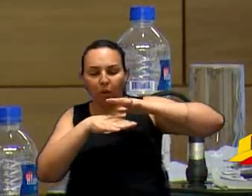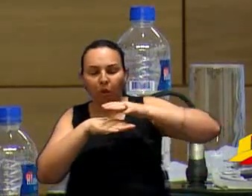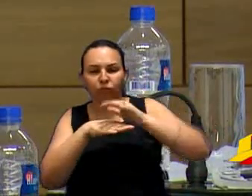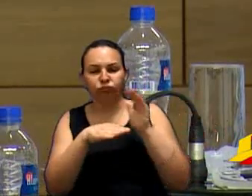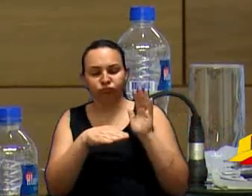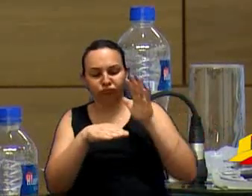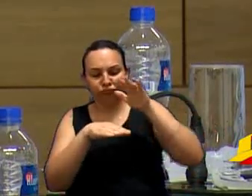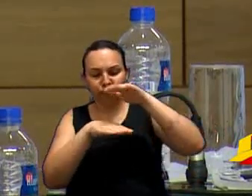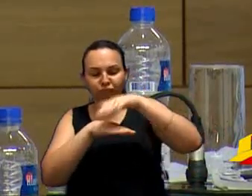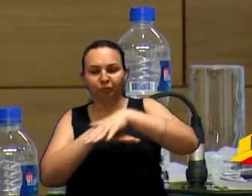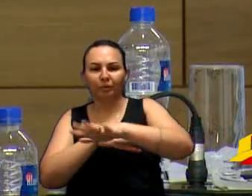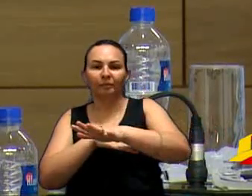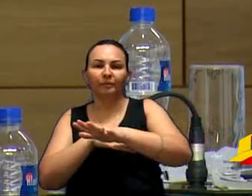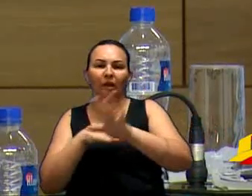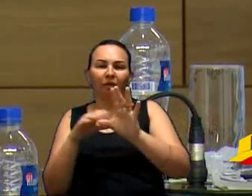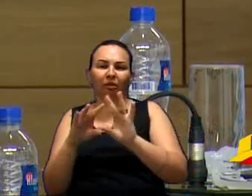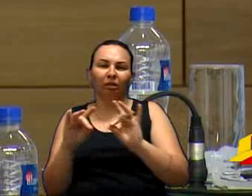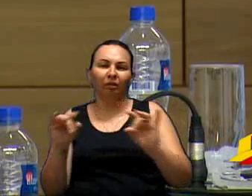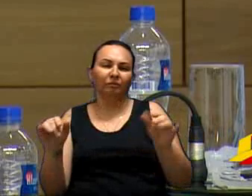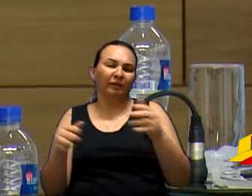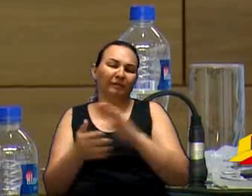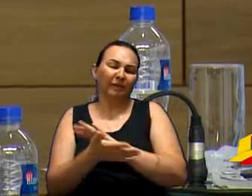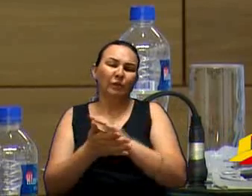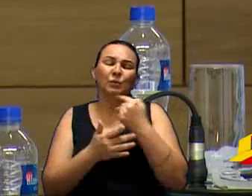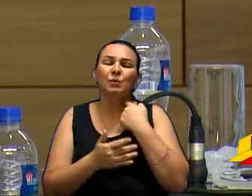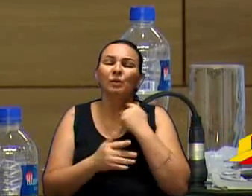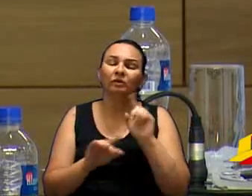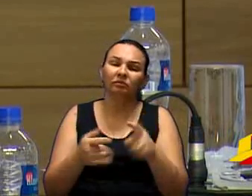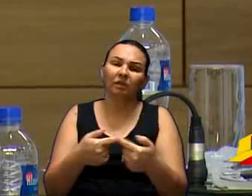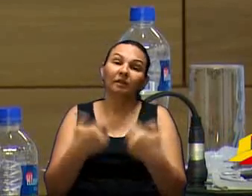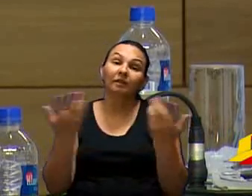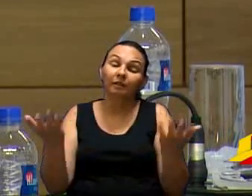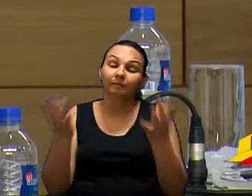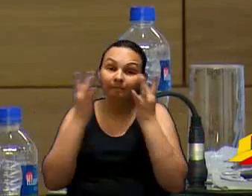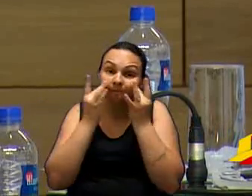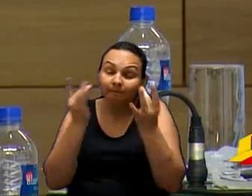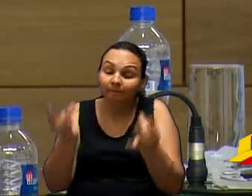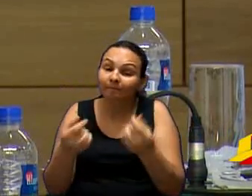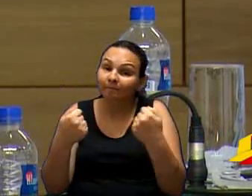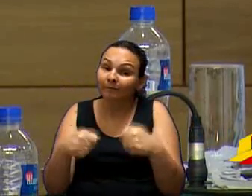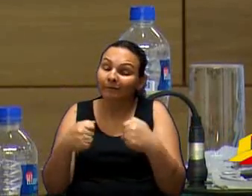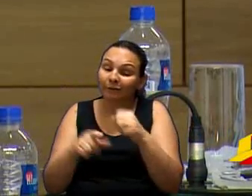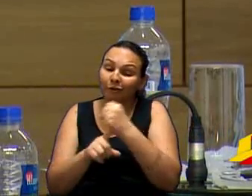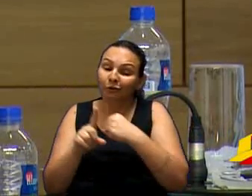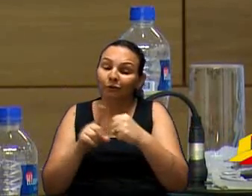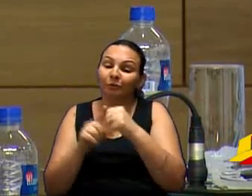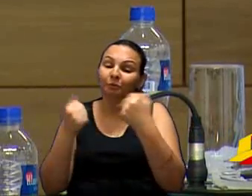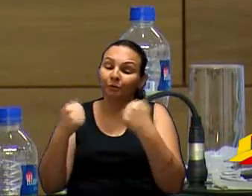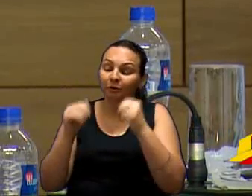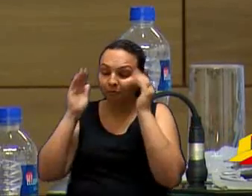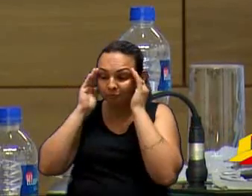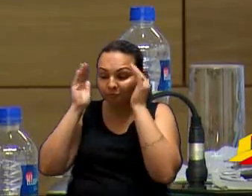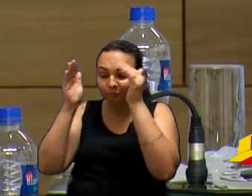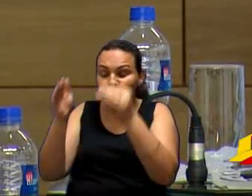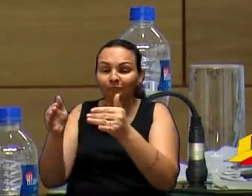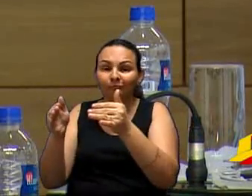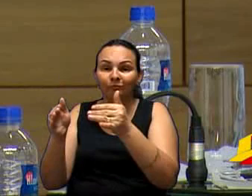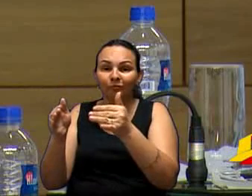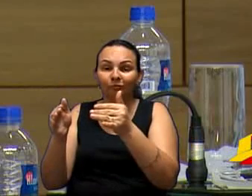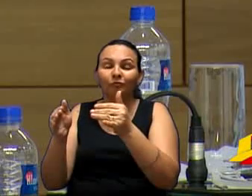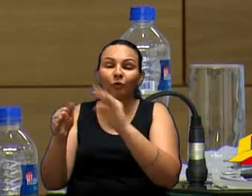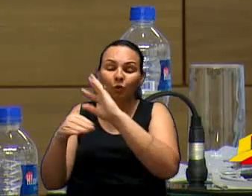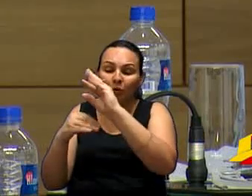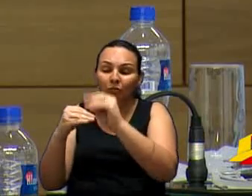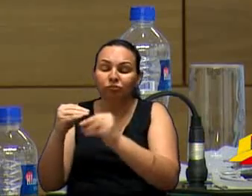né uma lambança geral lá então que a sociedade alerta possa fazer com que os interesses do coletivo se sobrepõe os